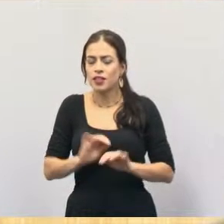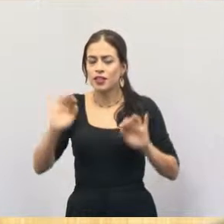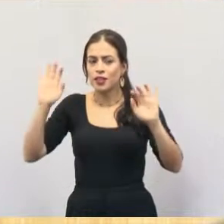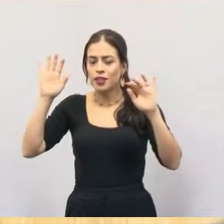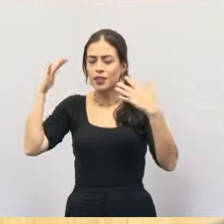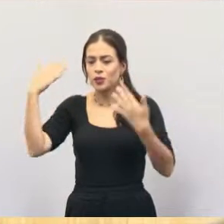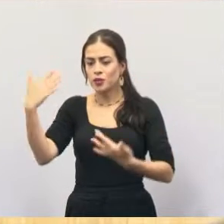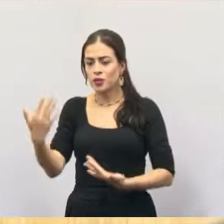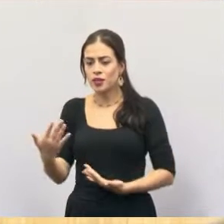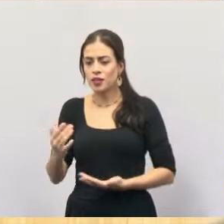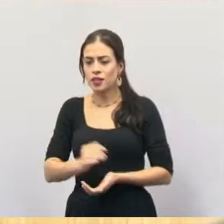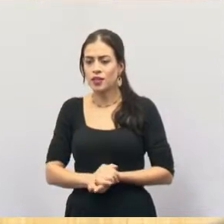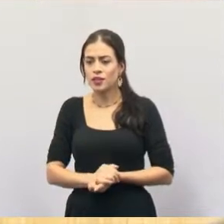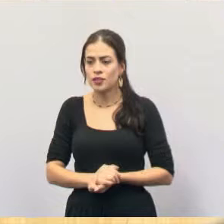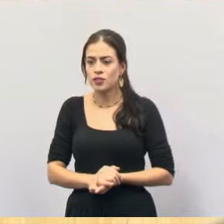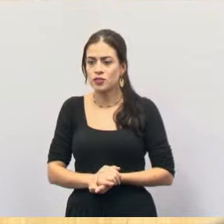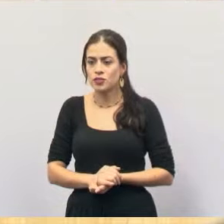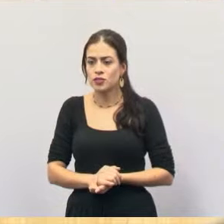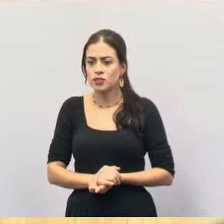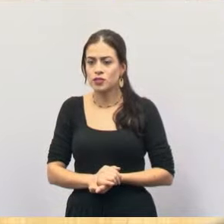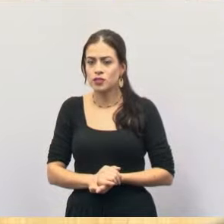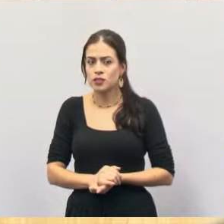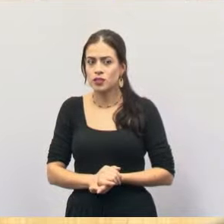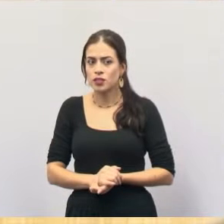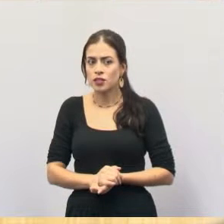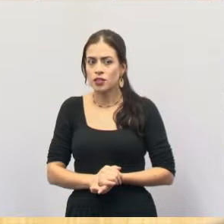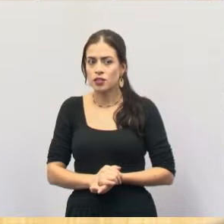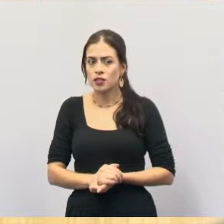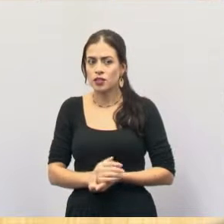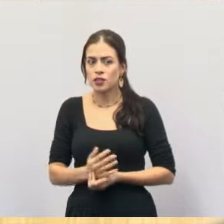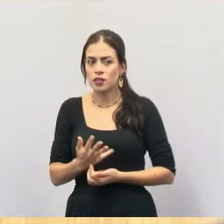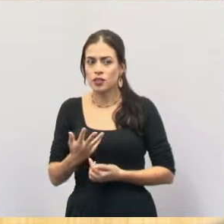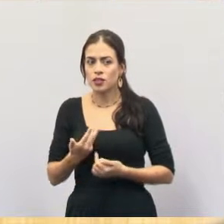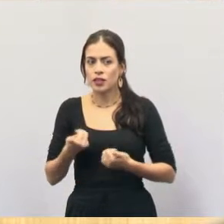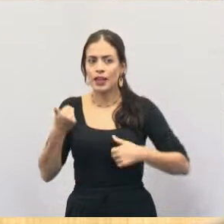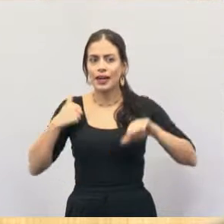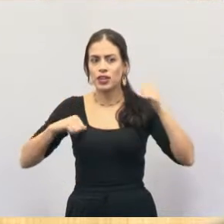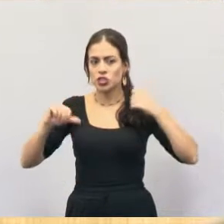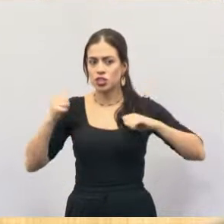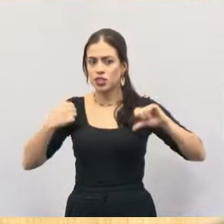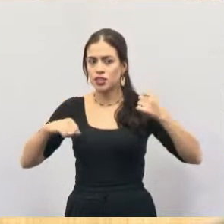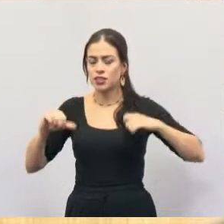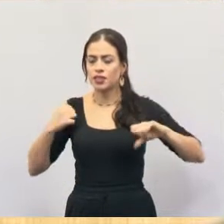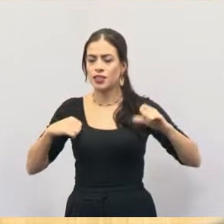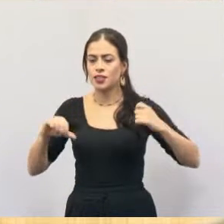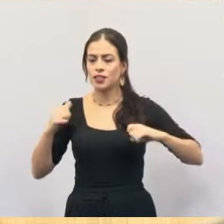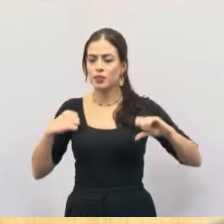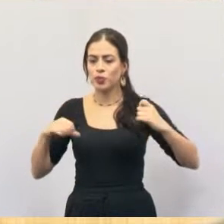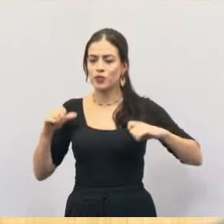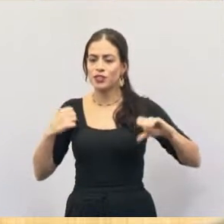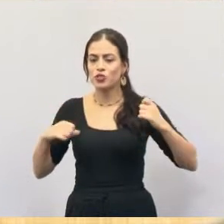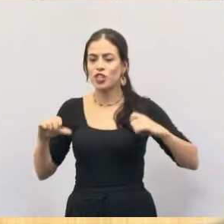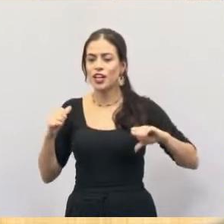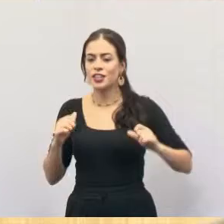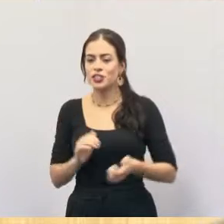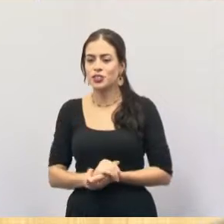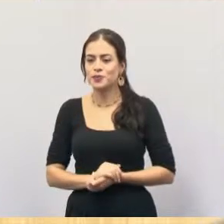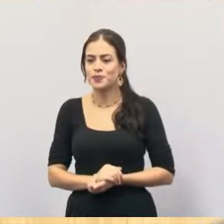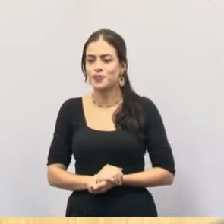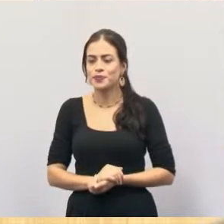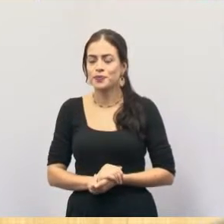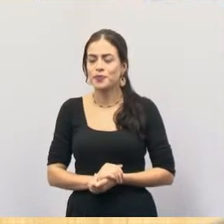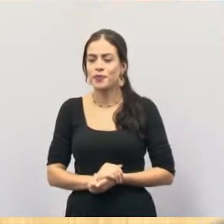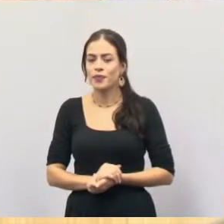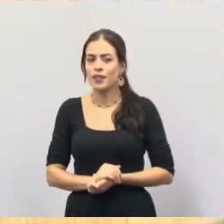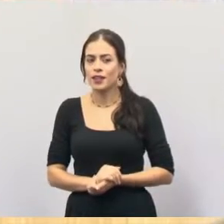artistas jacarienses. Institui o prêmio Guarana Ramos e solenidade em homenagem aos artistas